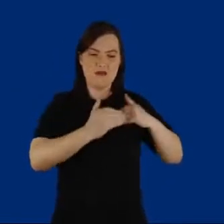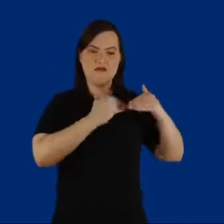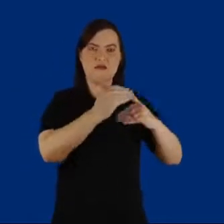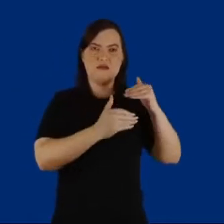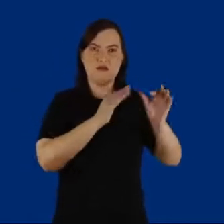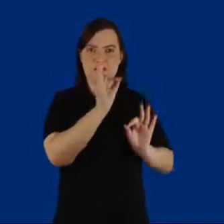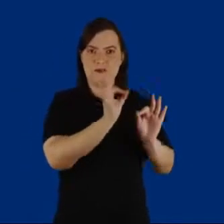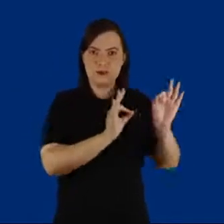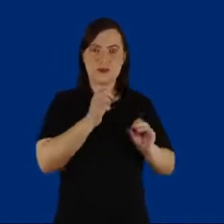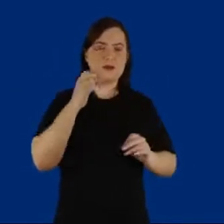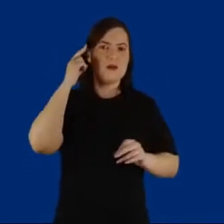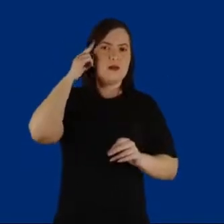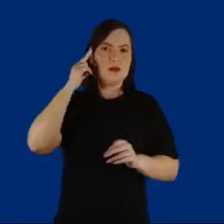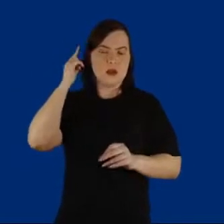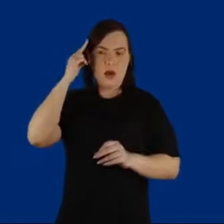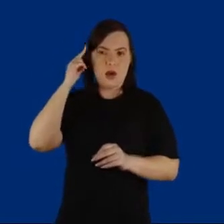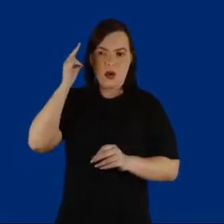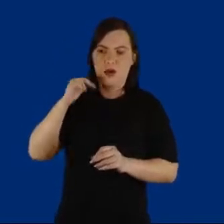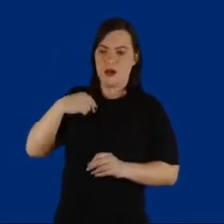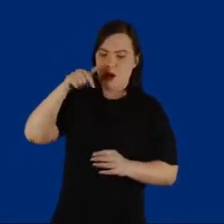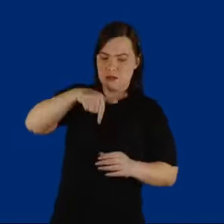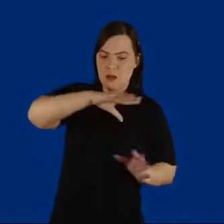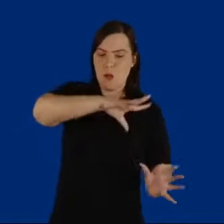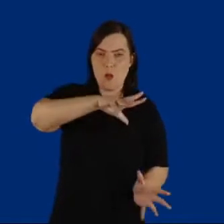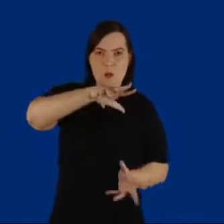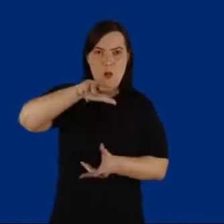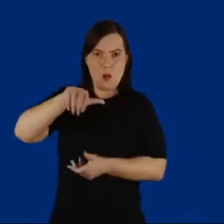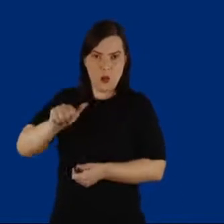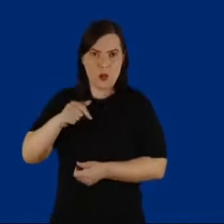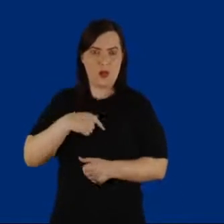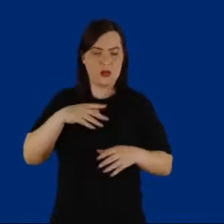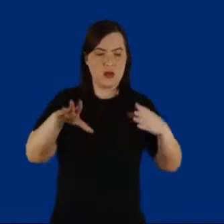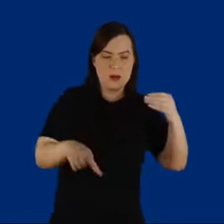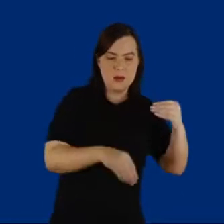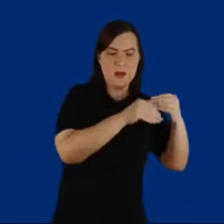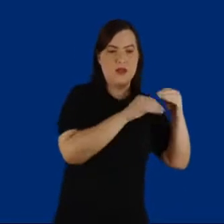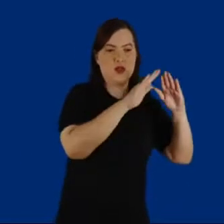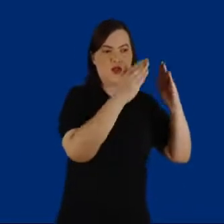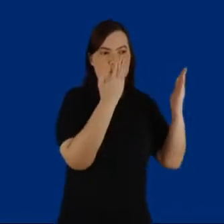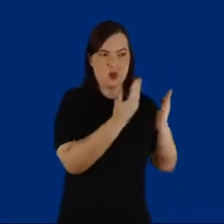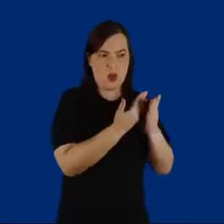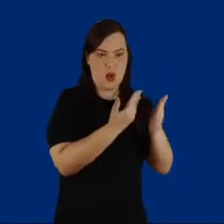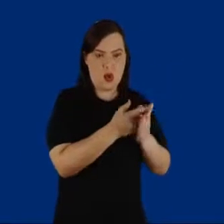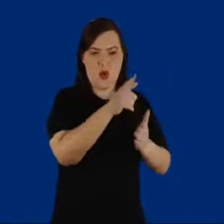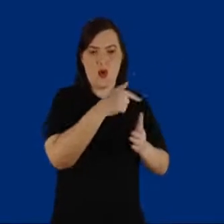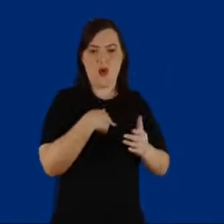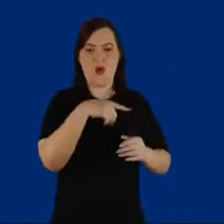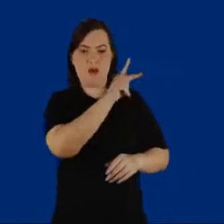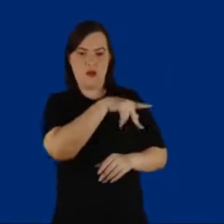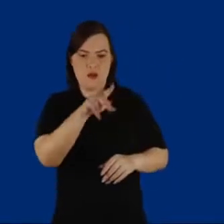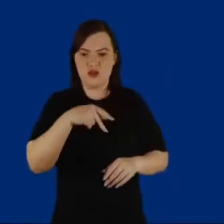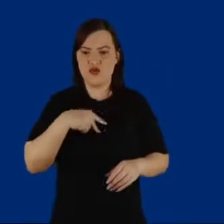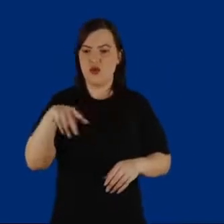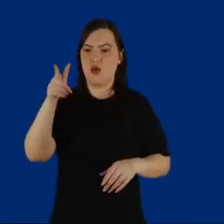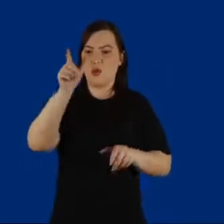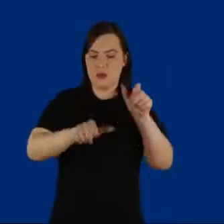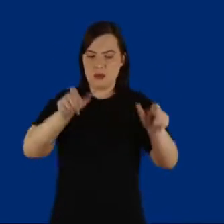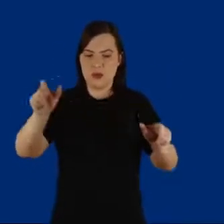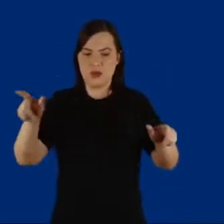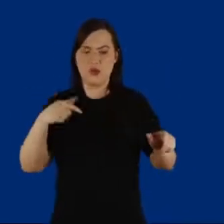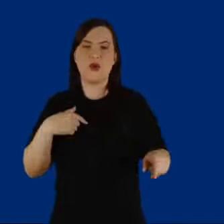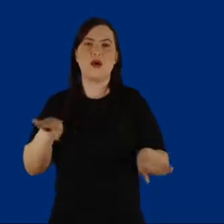projeto Sonhar um Mundo, Dream a World, e foi uma colaboração entre escolas e artistas e professores e